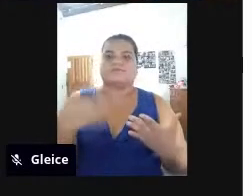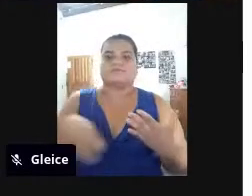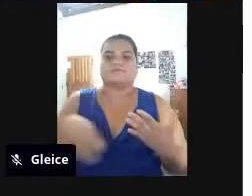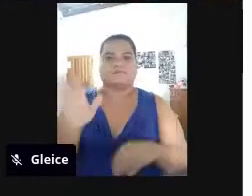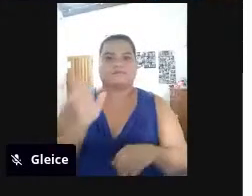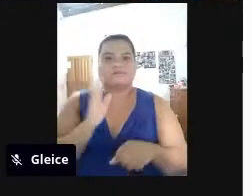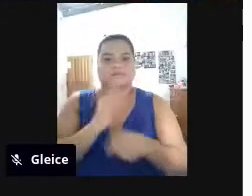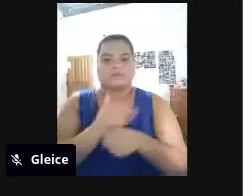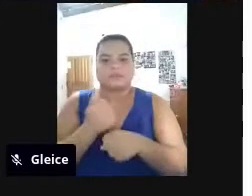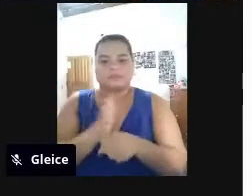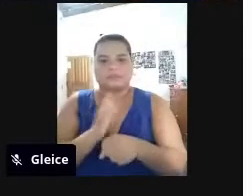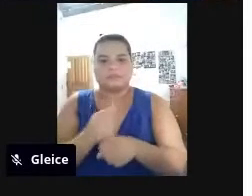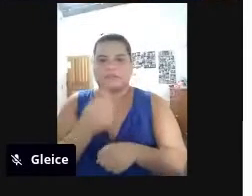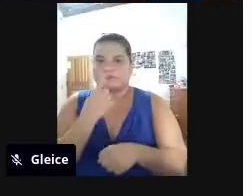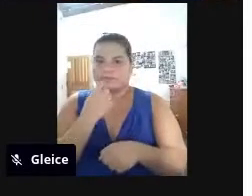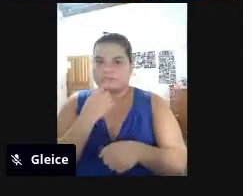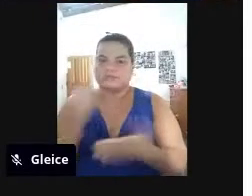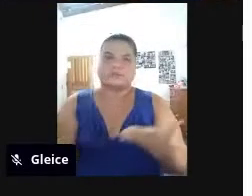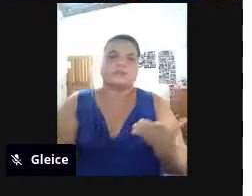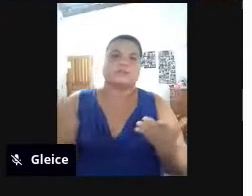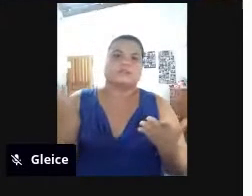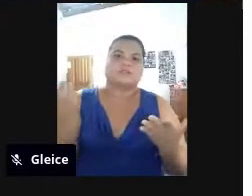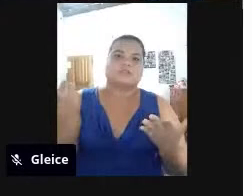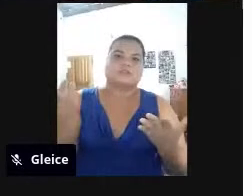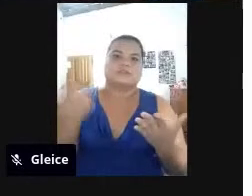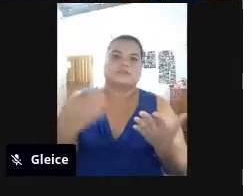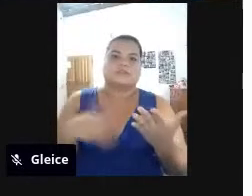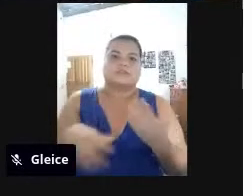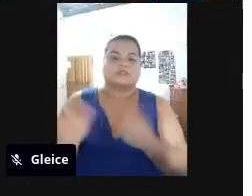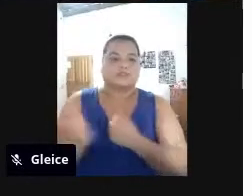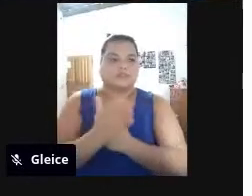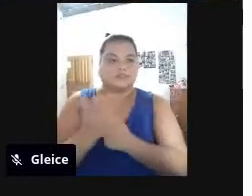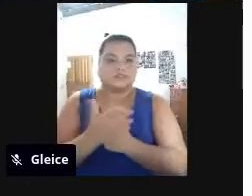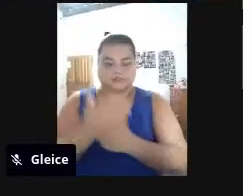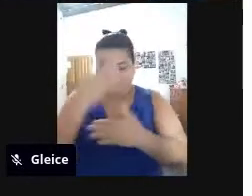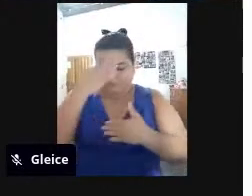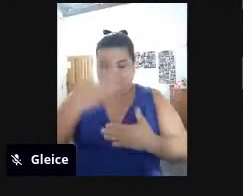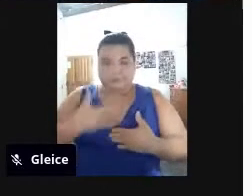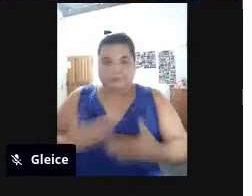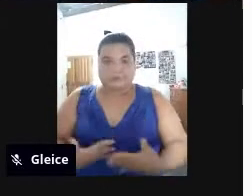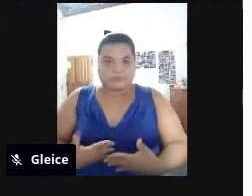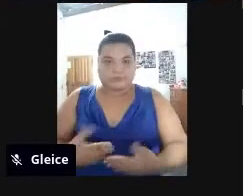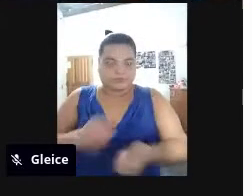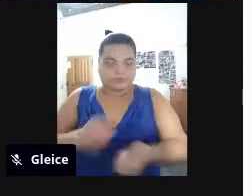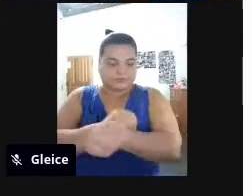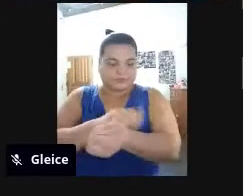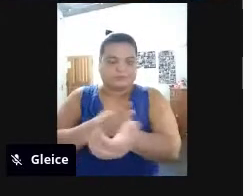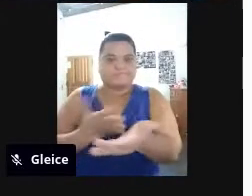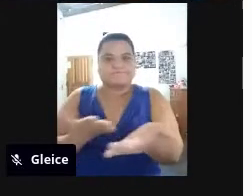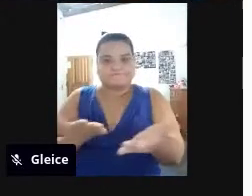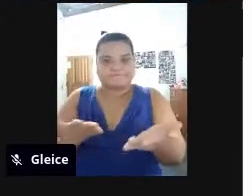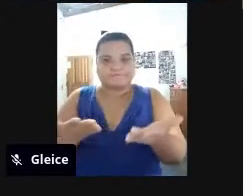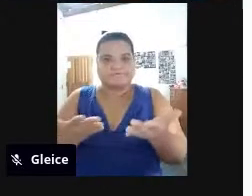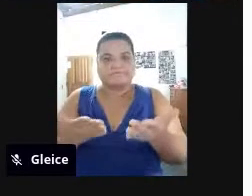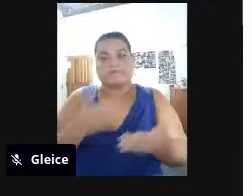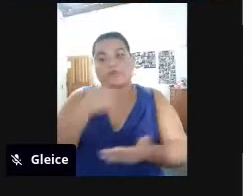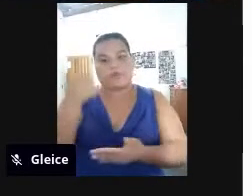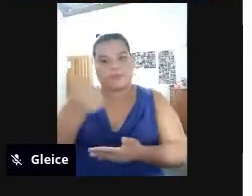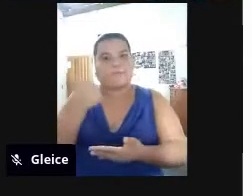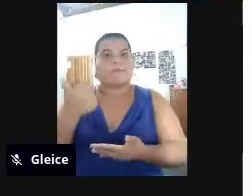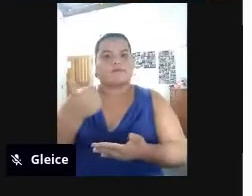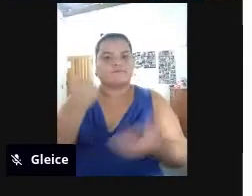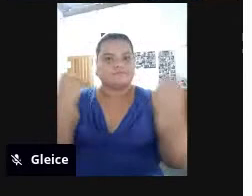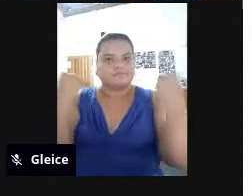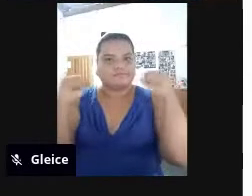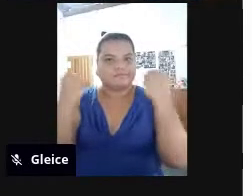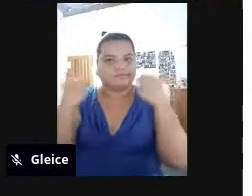beterraba aumenta a produção de óxido nítrico, que é um vasodilatador, está associado à melhora de desempenho. Pode ser fruta